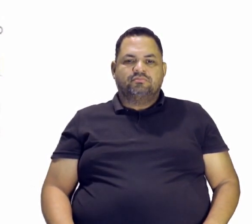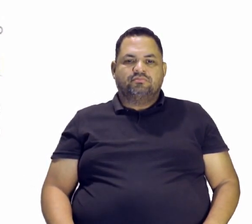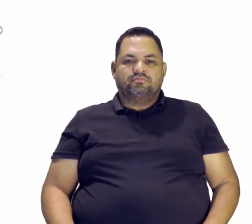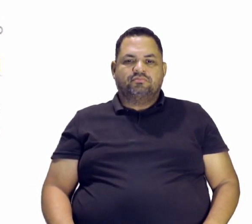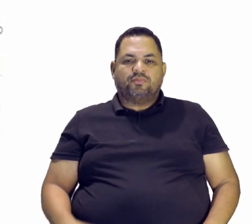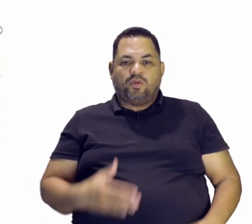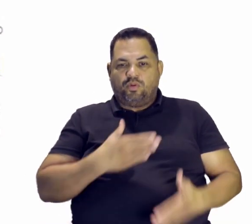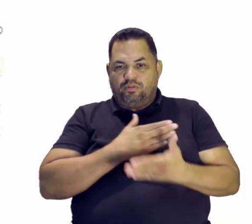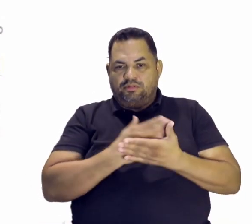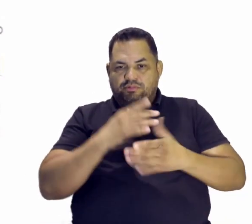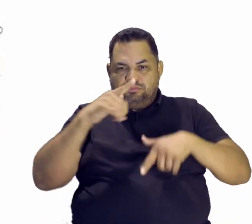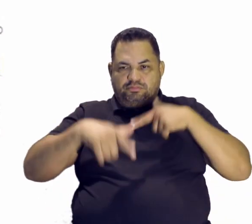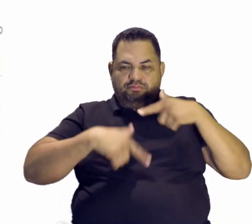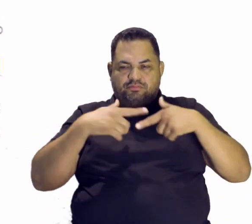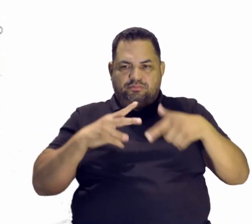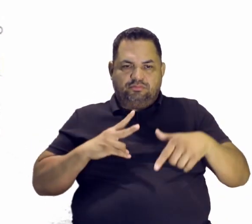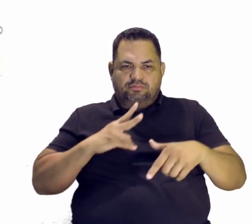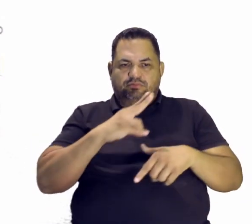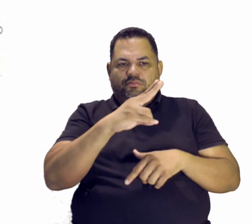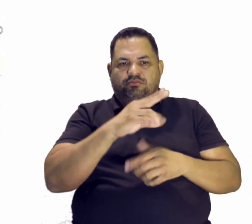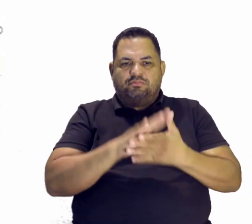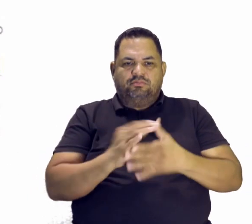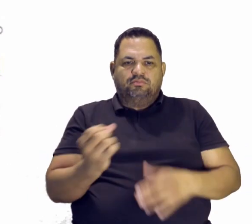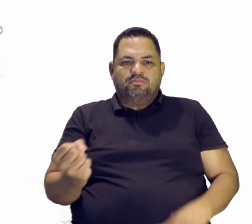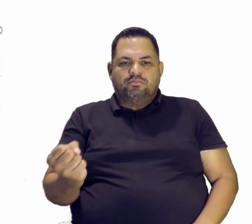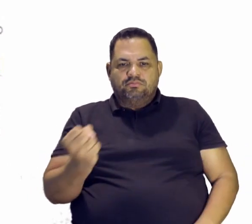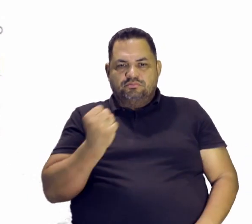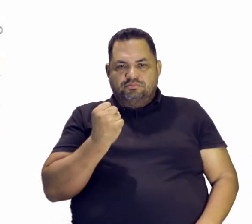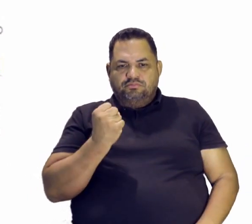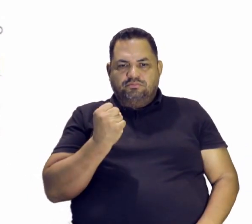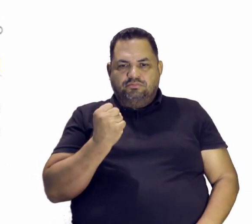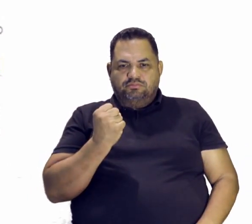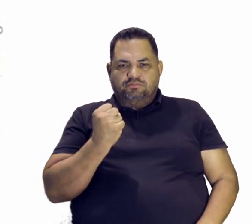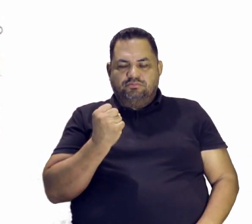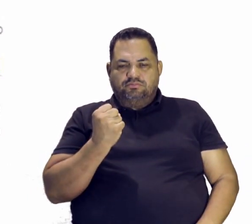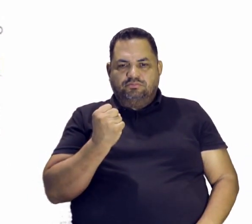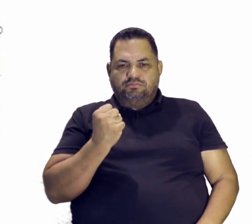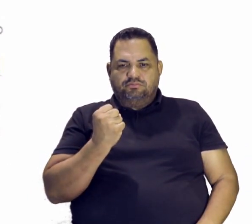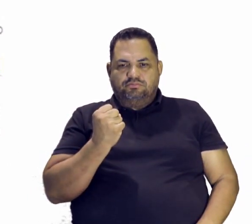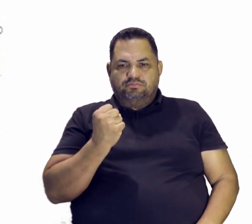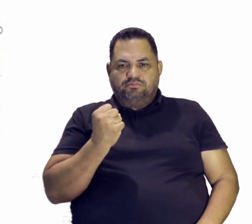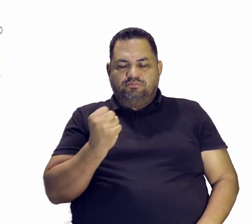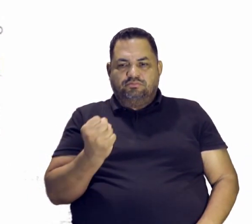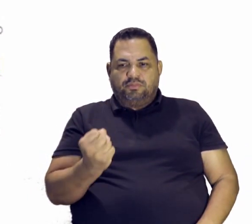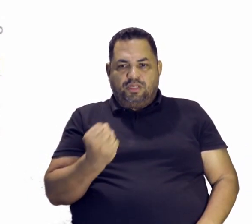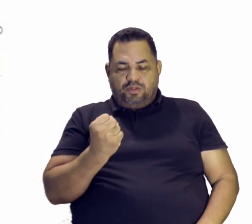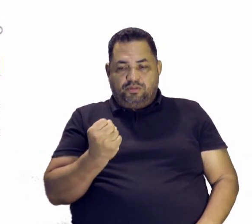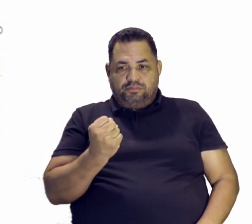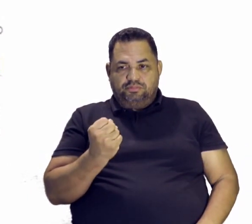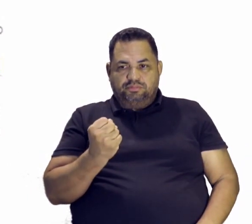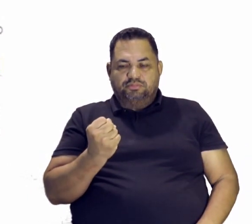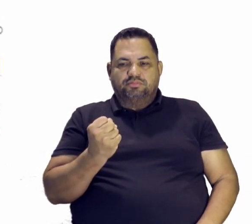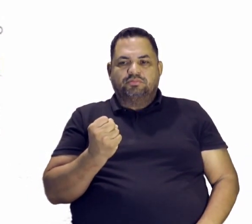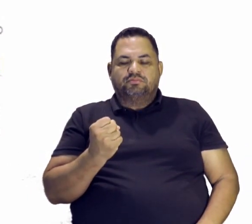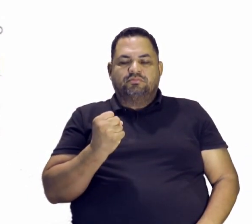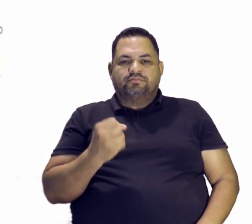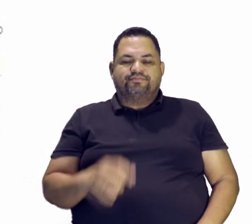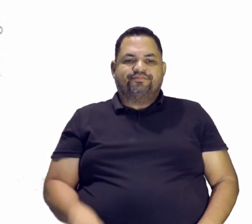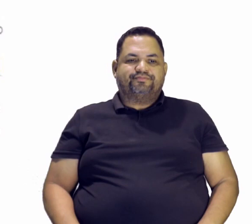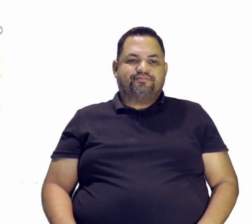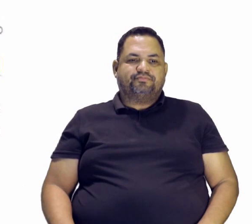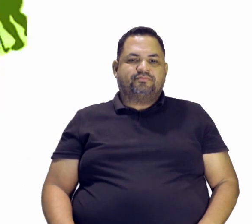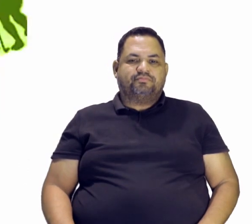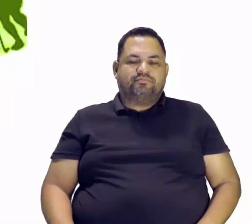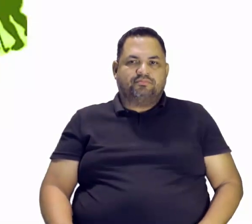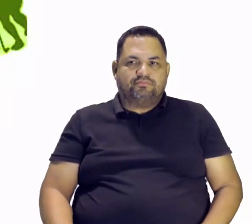essa produção de força aí, de encurtar, permanecer do mesmo tamanho ou de resistir a esse alongamento também. E aí eu chamo